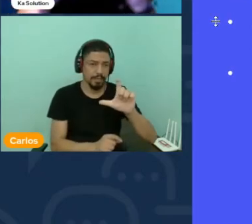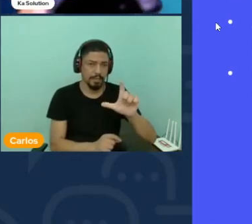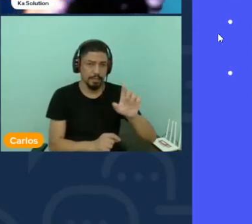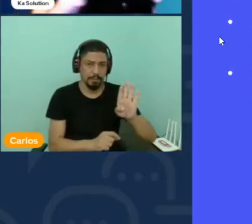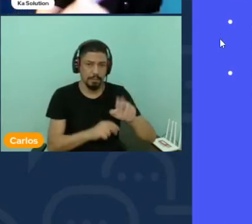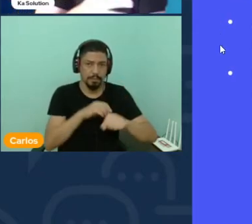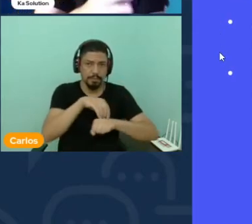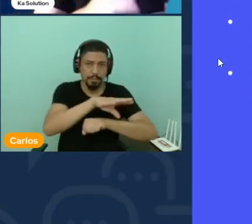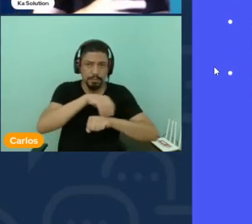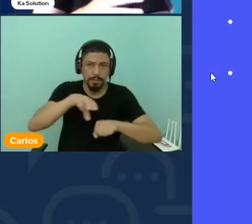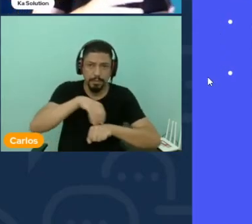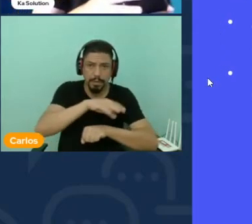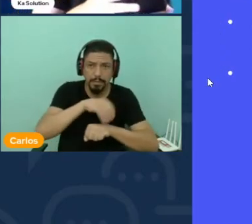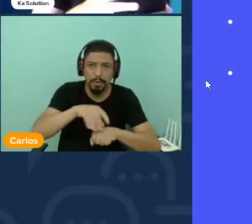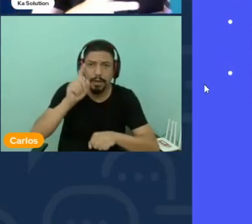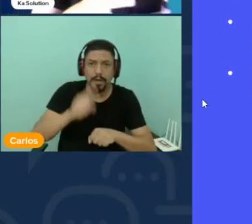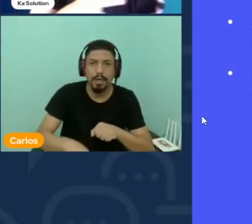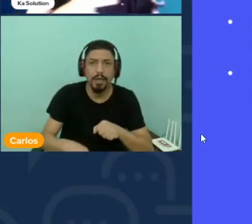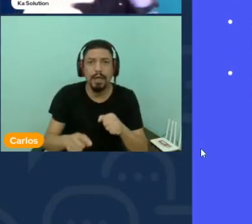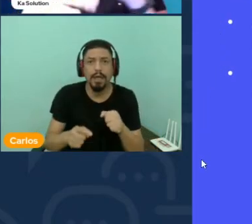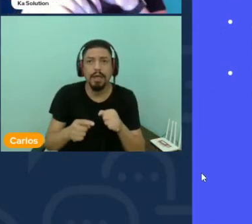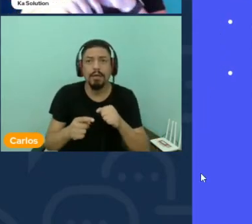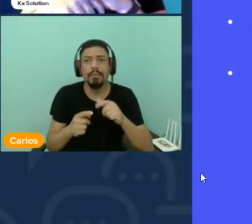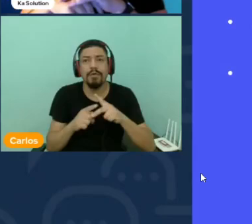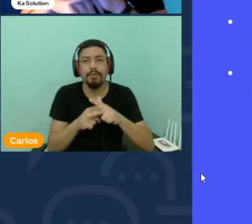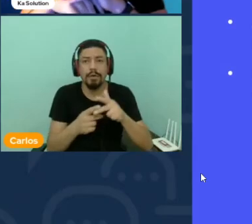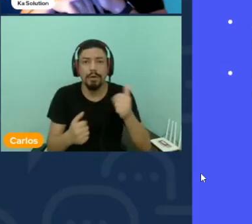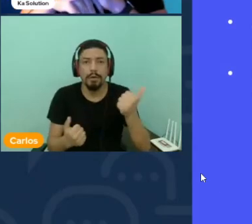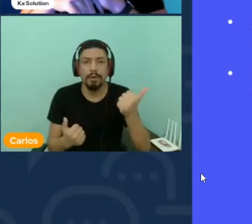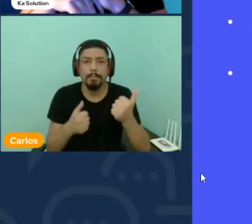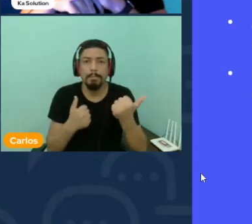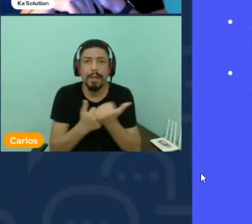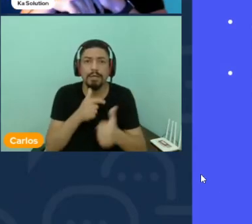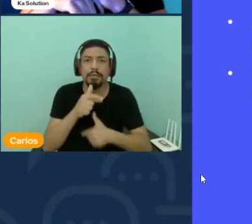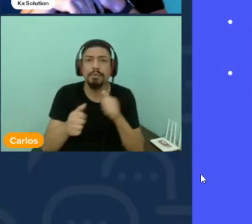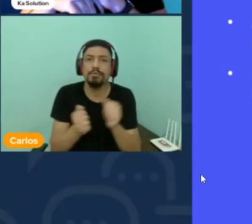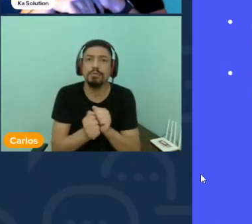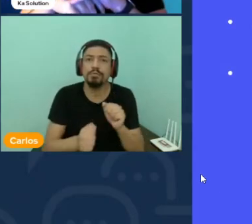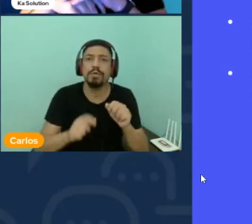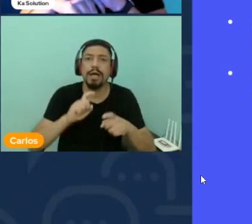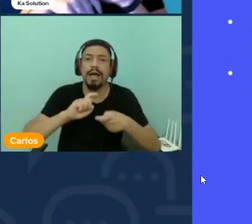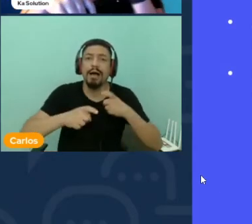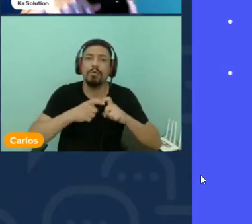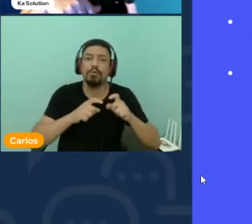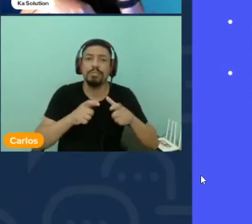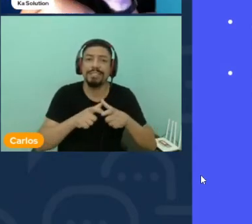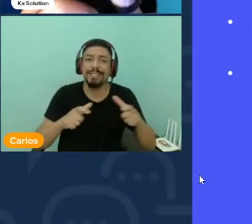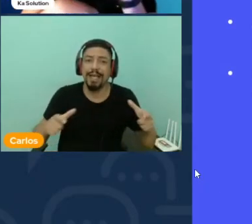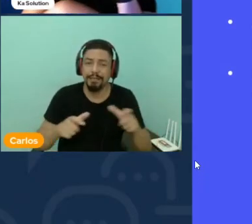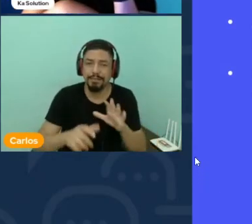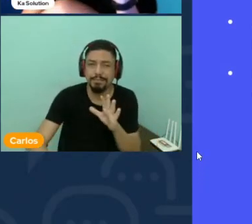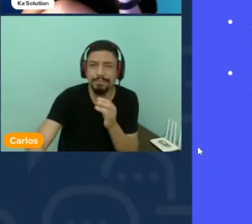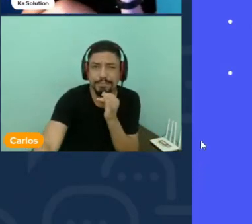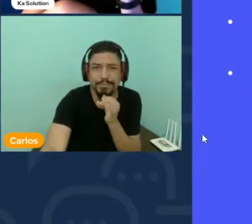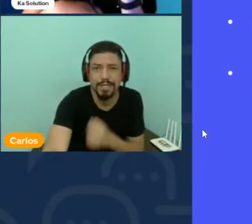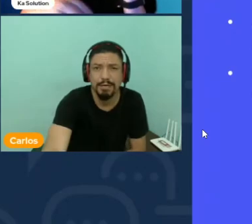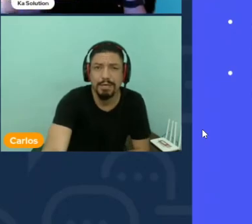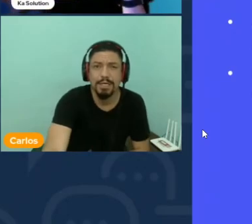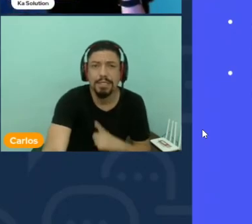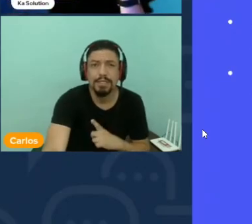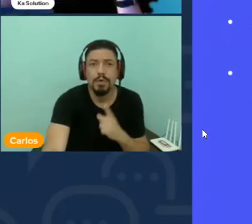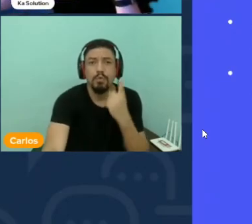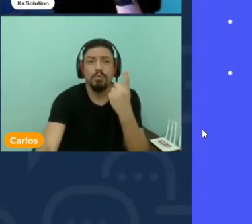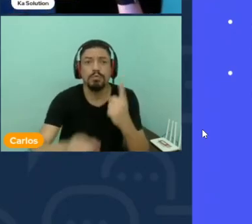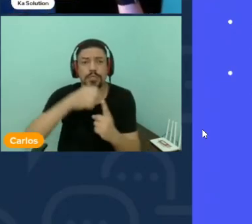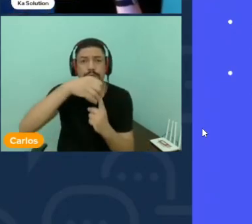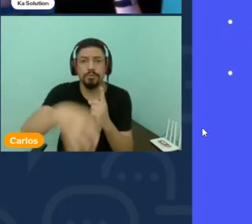é um primo muito próximo ali do Amazon EC2 Autoscaling. Imagina que eu tenho um servidor só